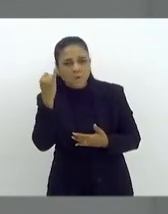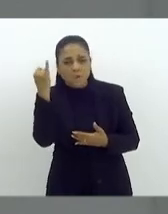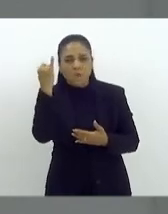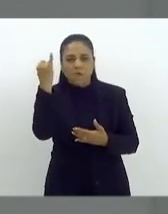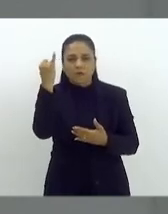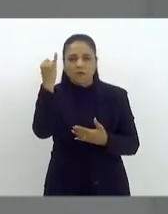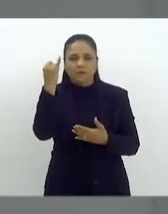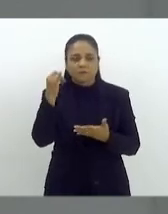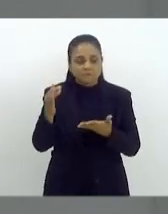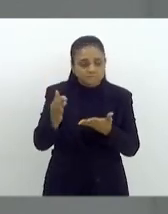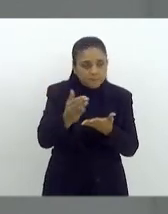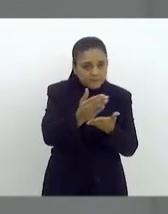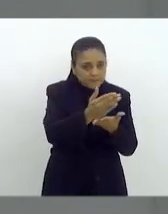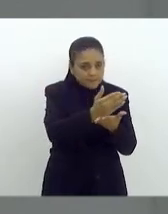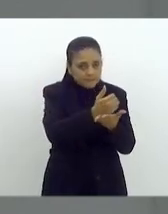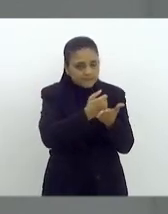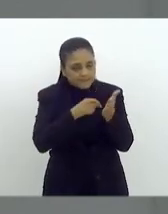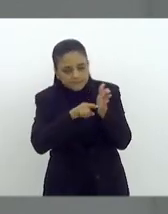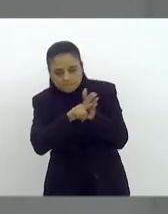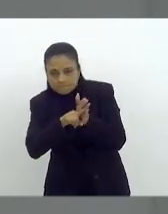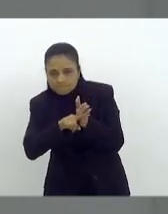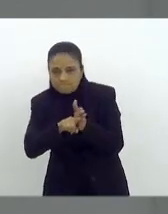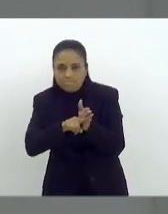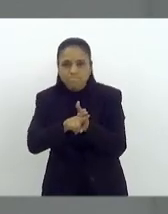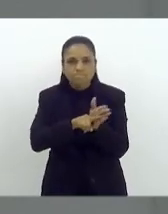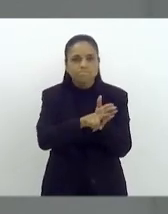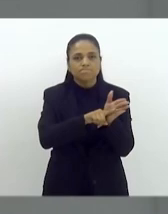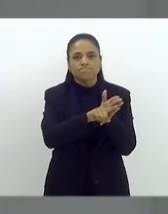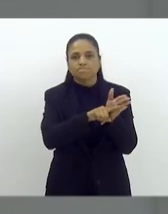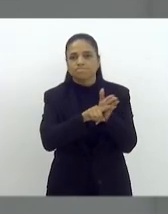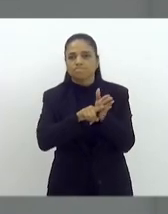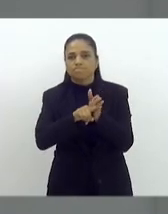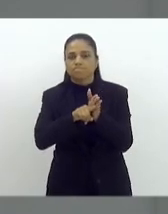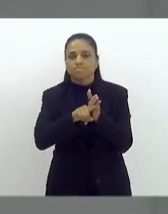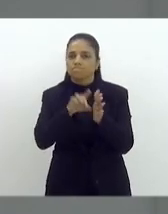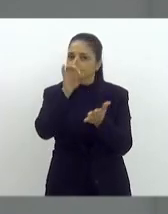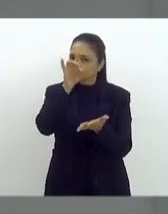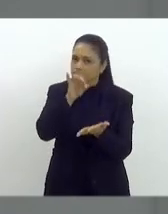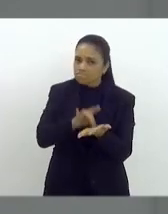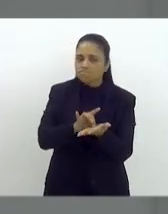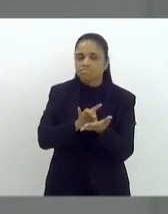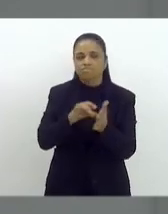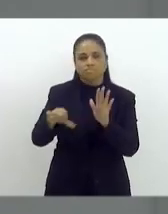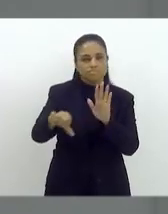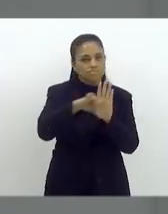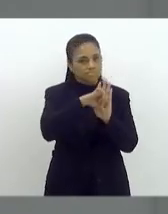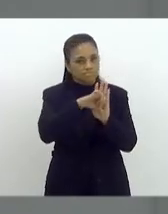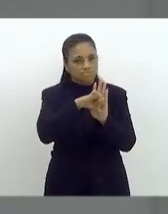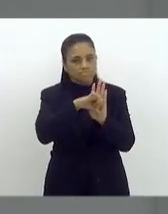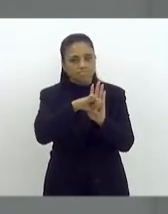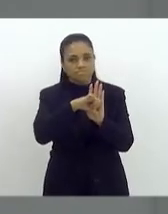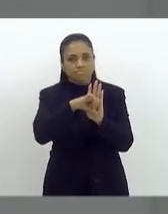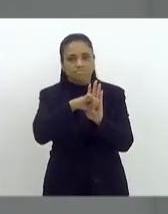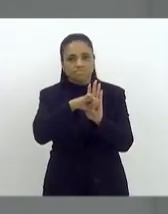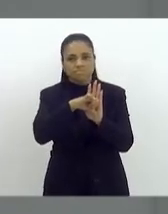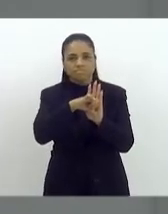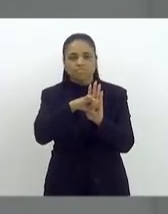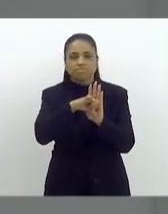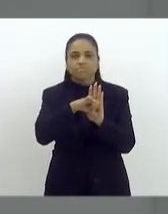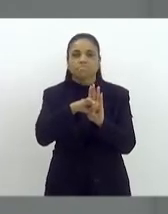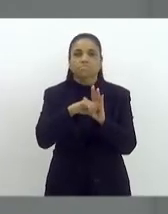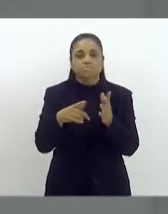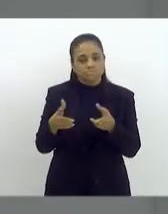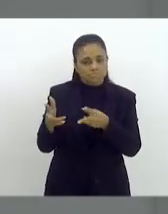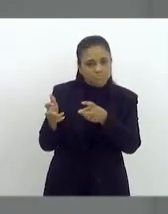uma apuração né é muito séria né e contundente desses delitos e mais ainda a gente vai